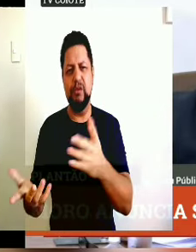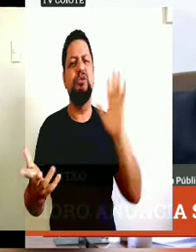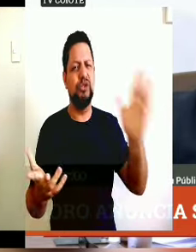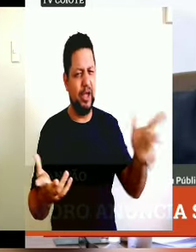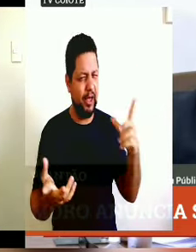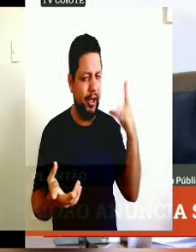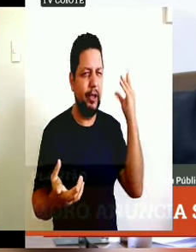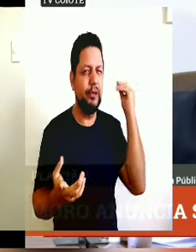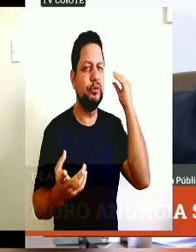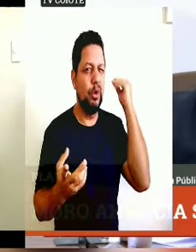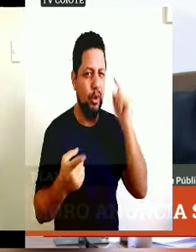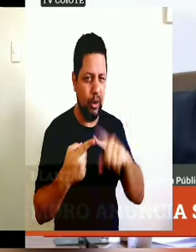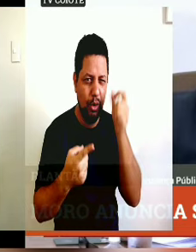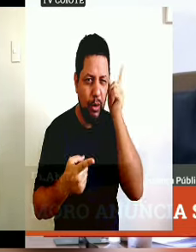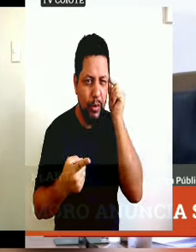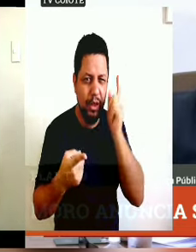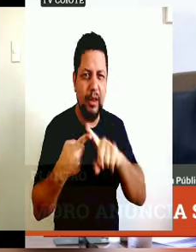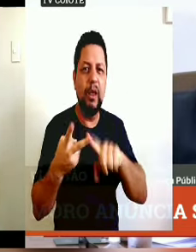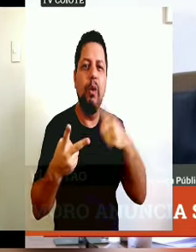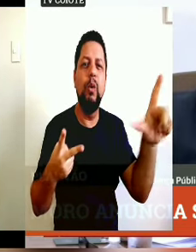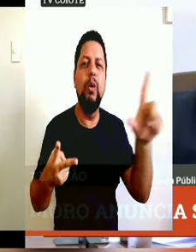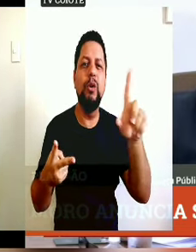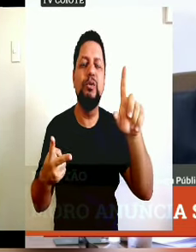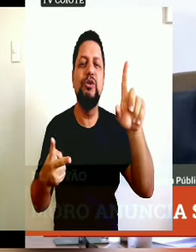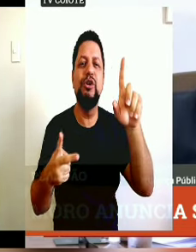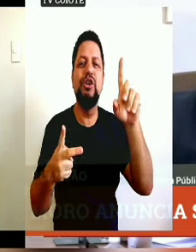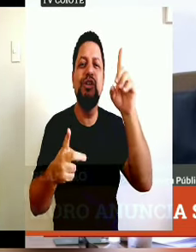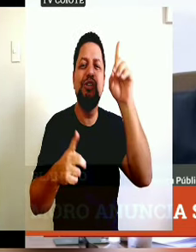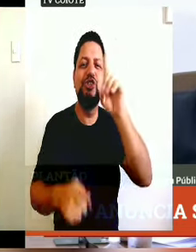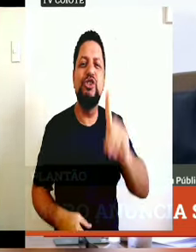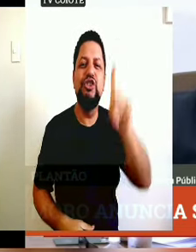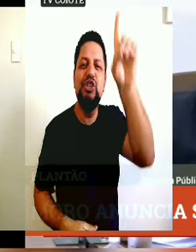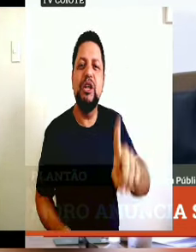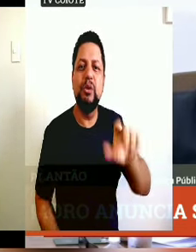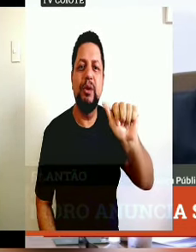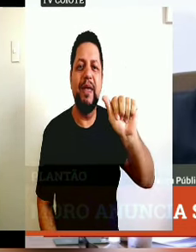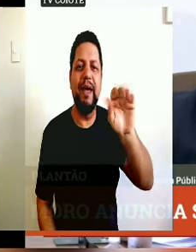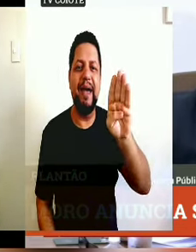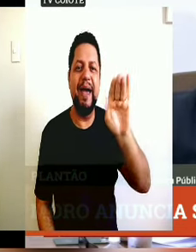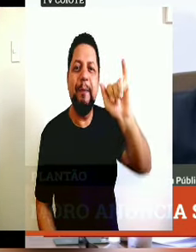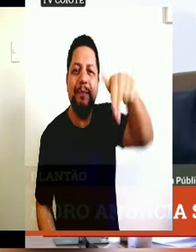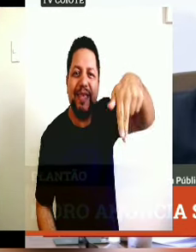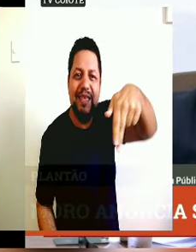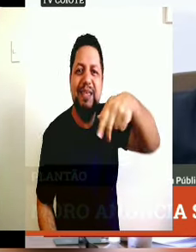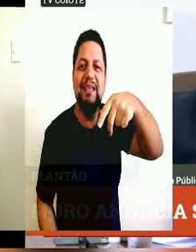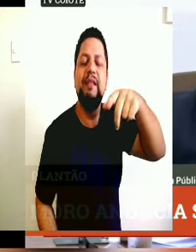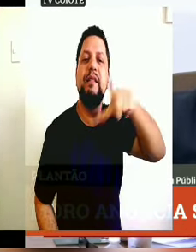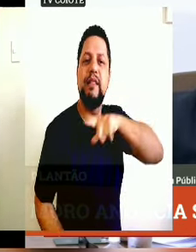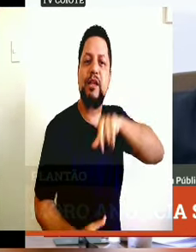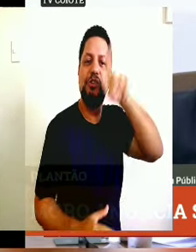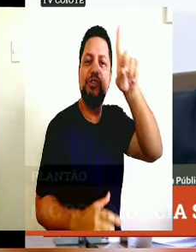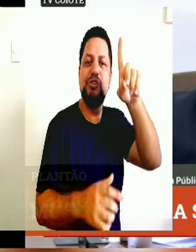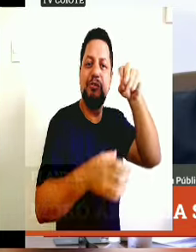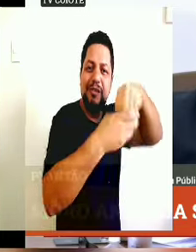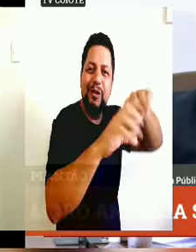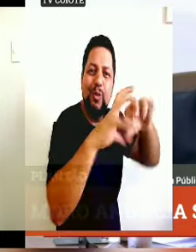sugerido o nome do atual diretor da BIM, que tem até um bom nome dentro da Polícia Federal. Mas o grande problema é que